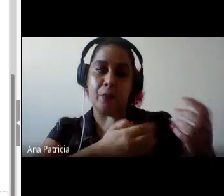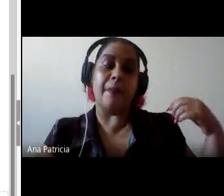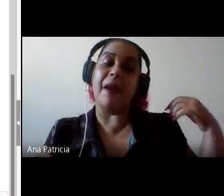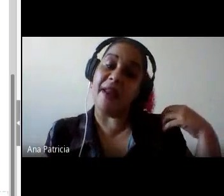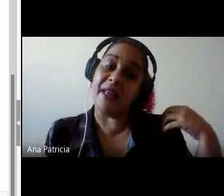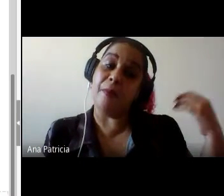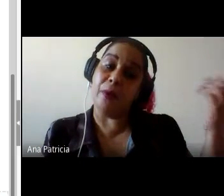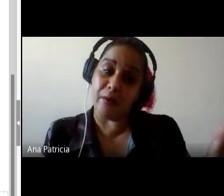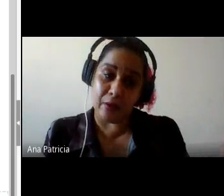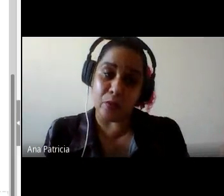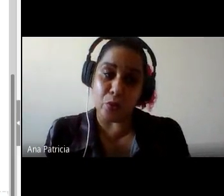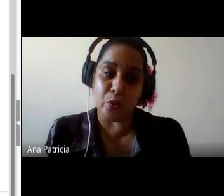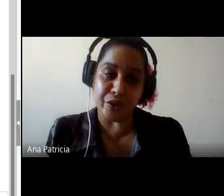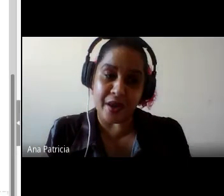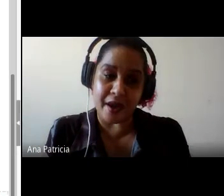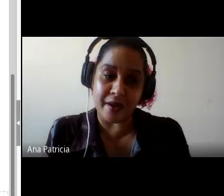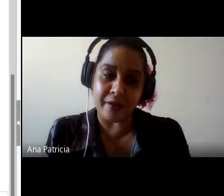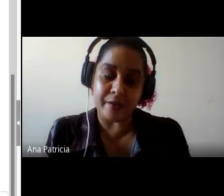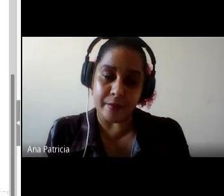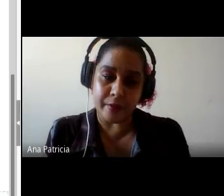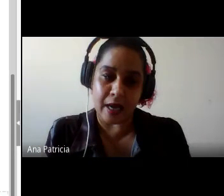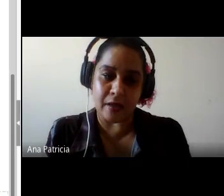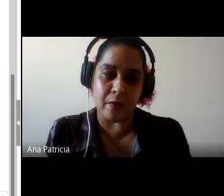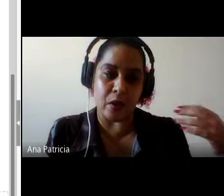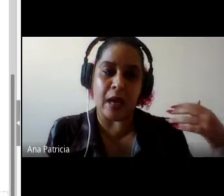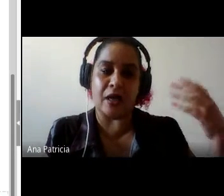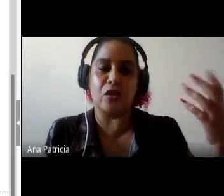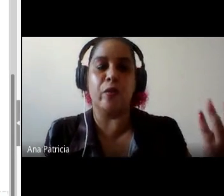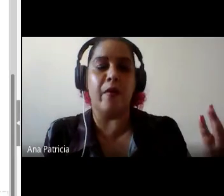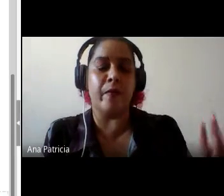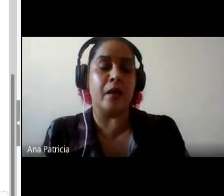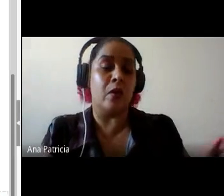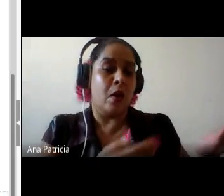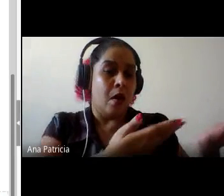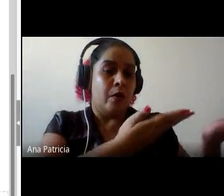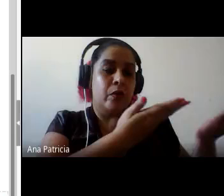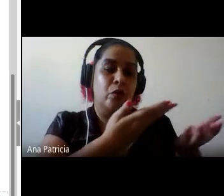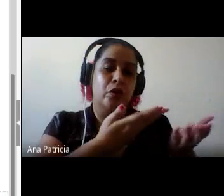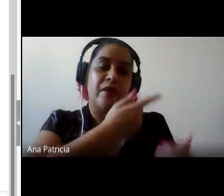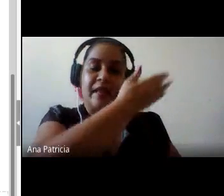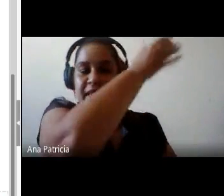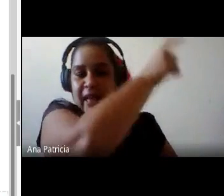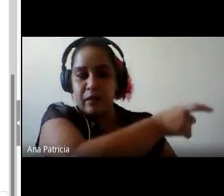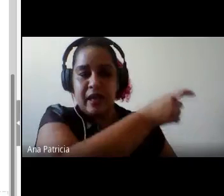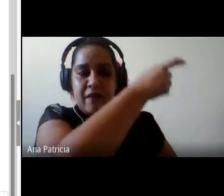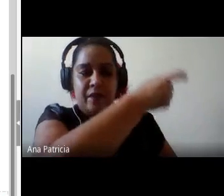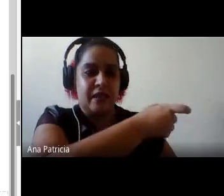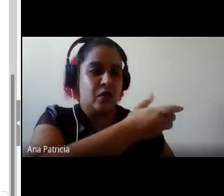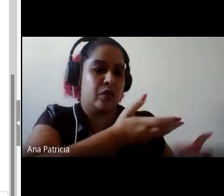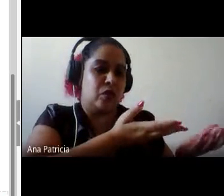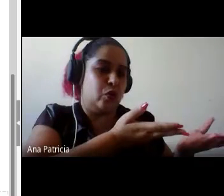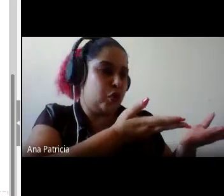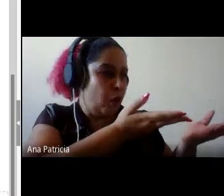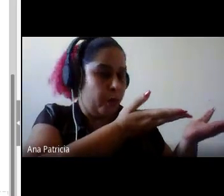lado, de preferência para o lado que o surdo está, certo? Vamos olhar a questão do movimento. O surdo estiver desse lado de cá, vamos